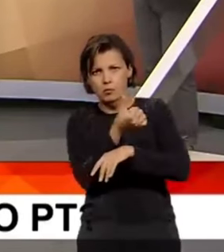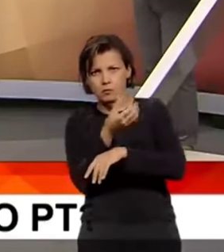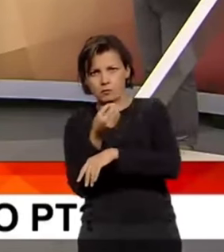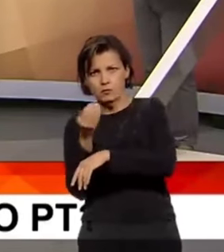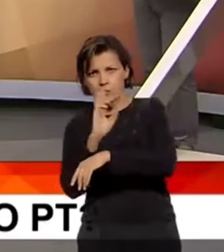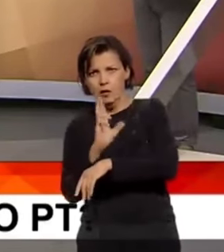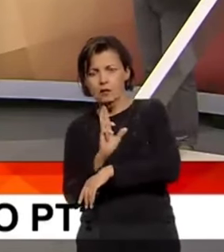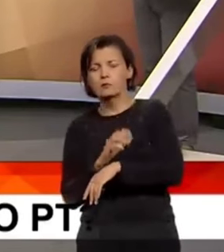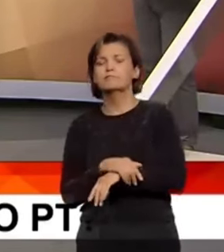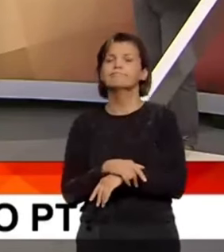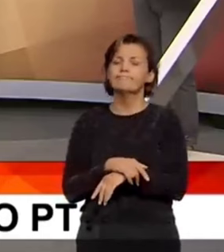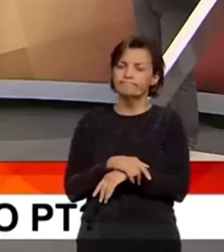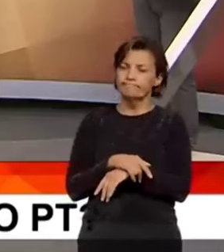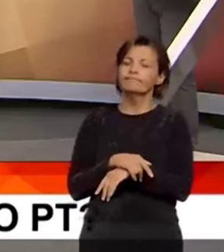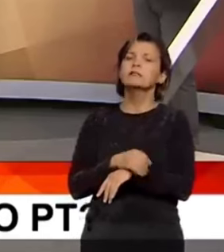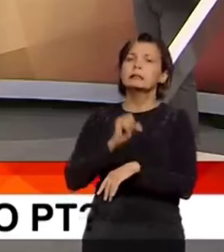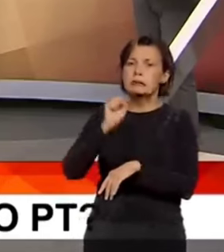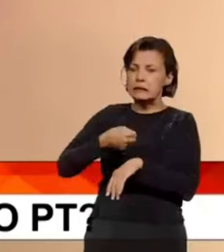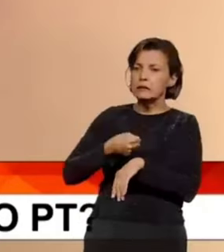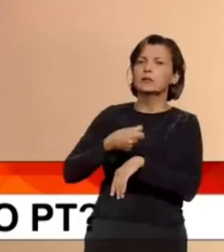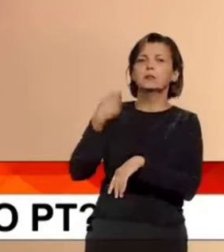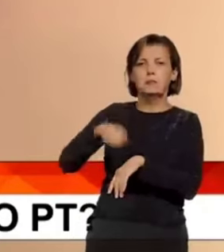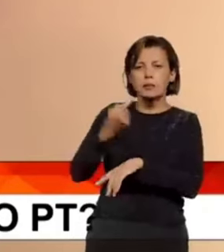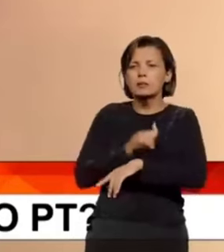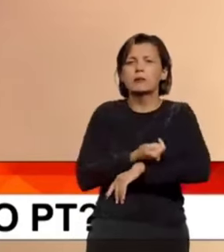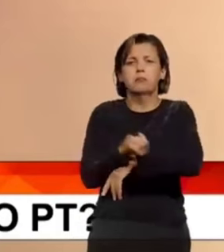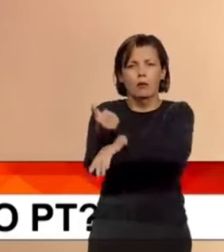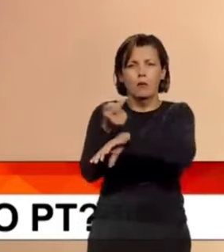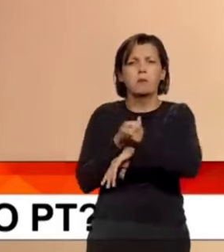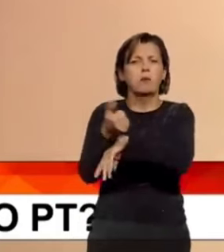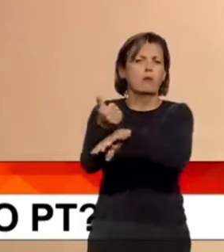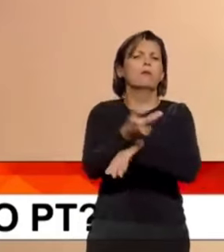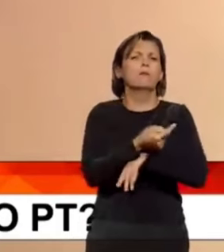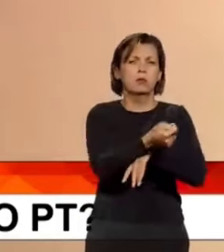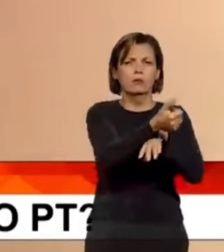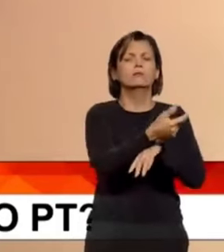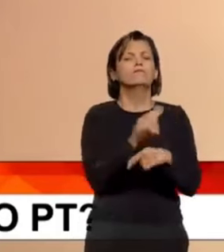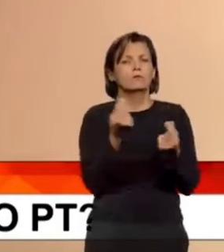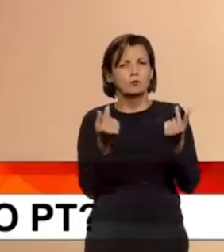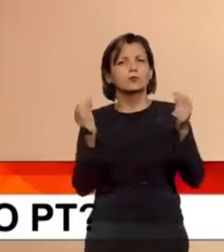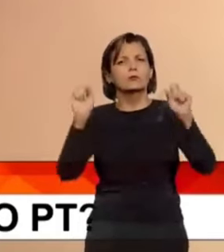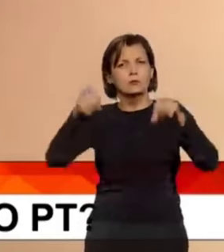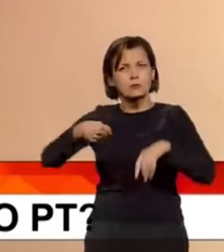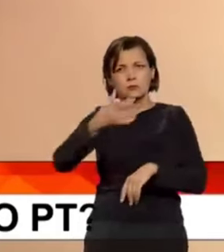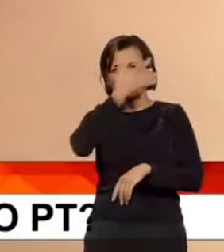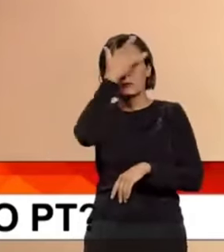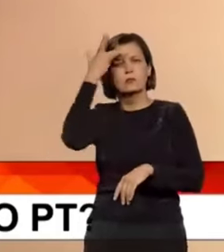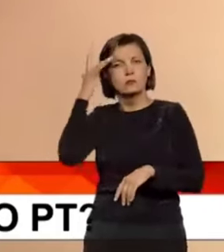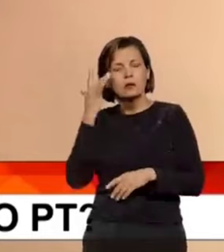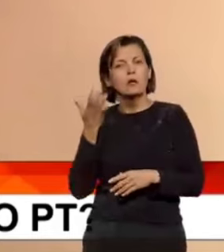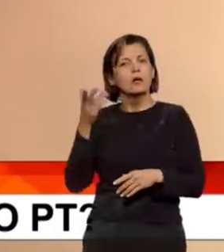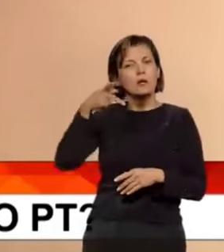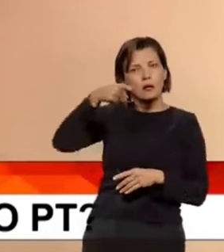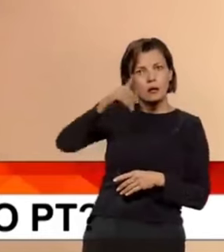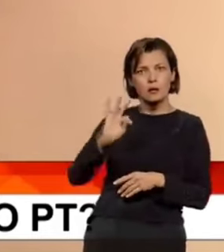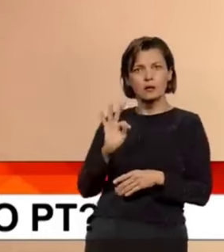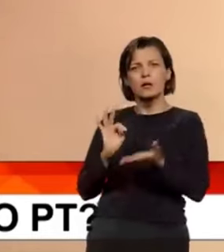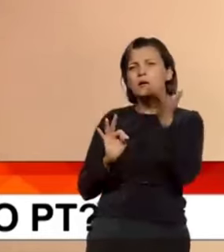600 o auxílio dele continua sendo importante foi um programa criado pelo PT